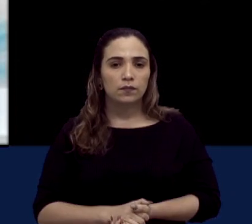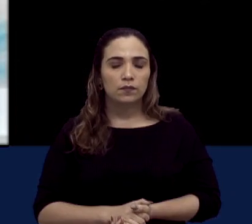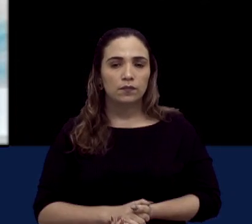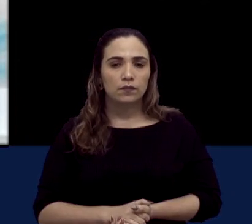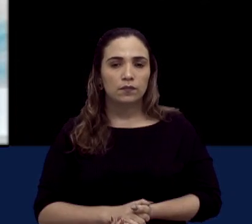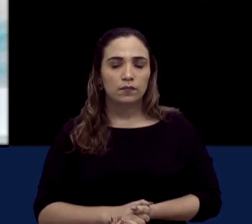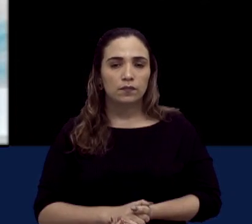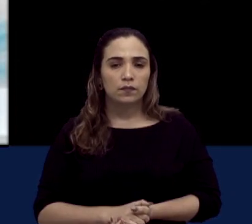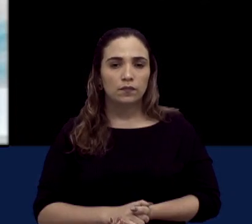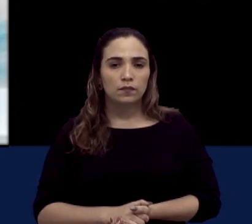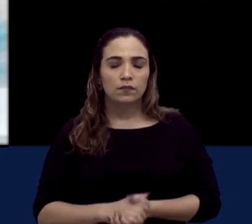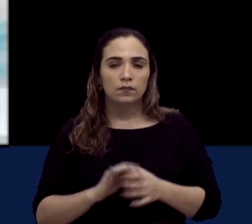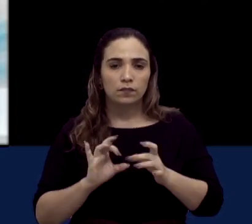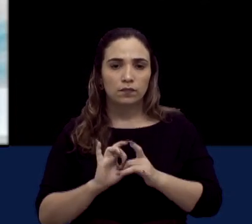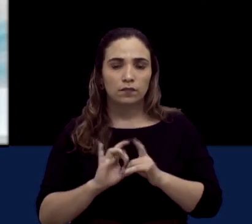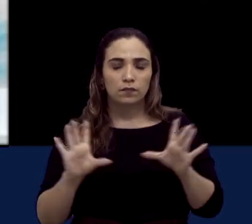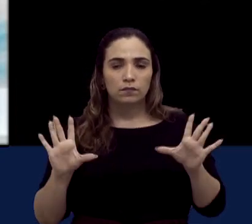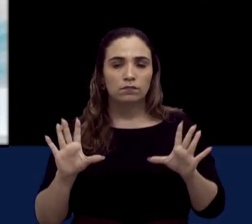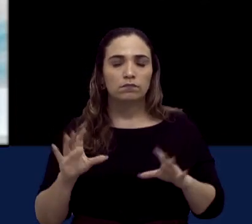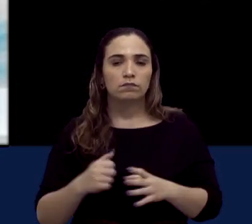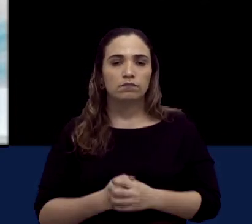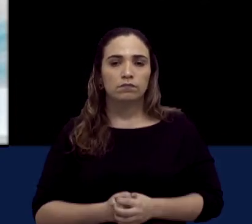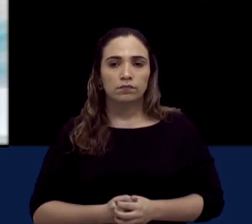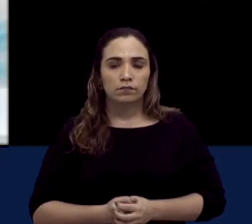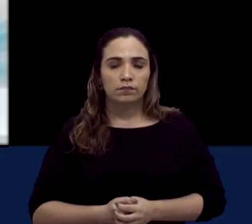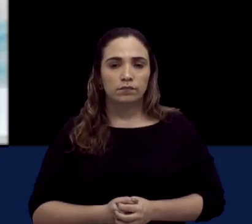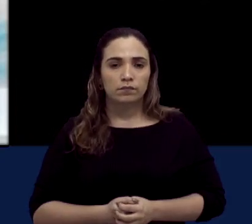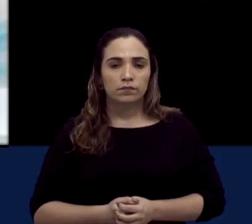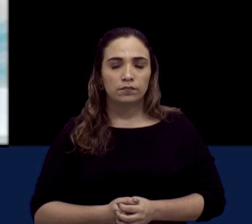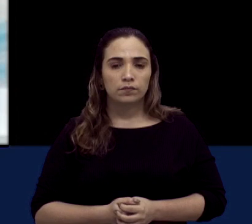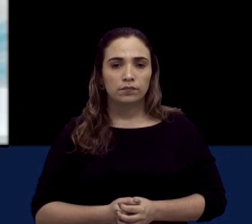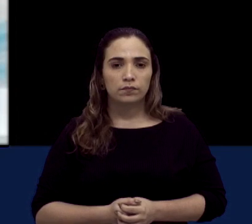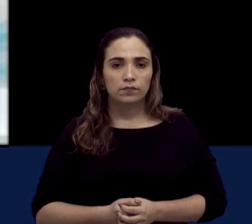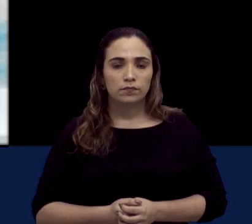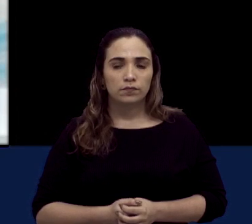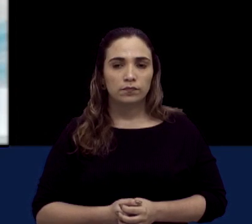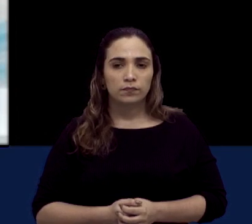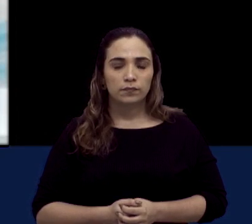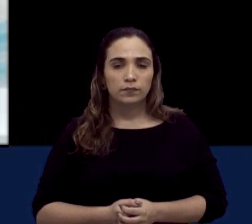disposição aí para qualquer esclarecimento.